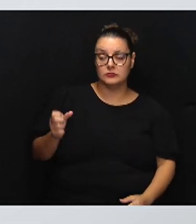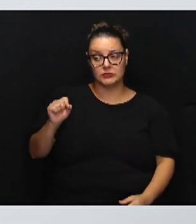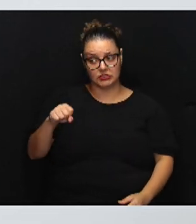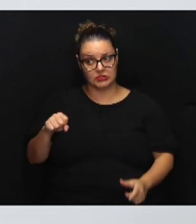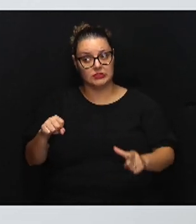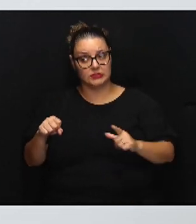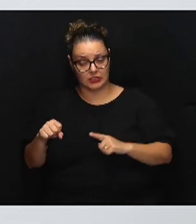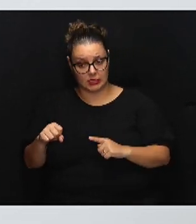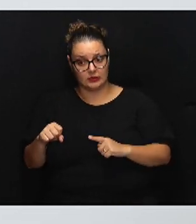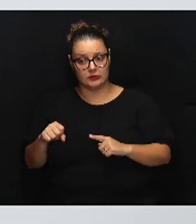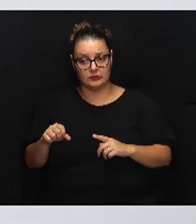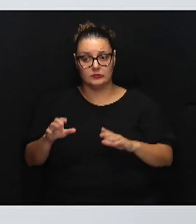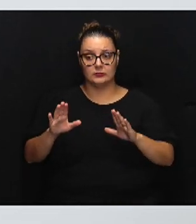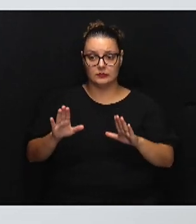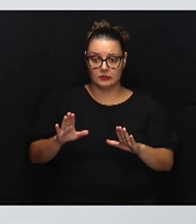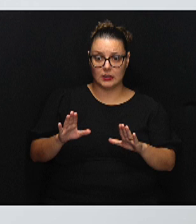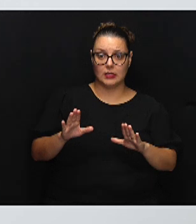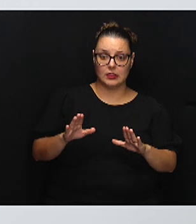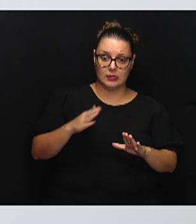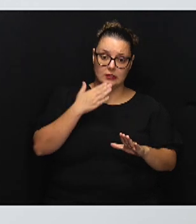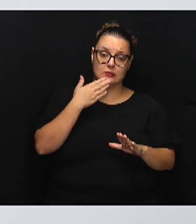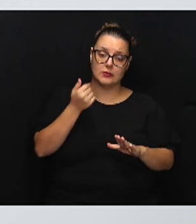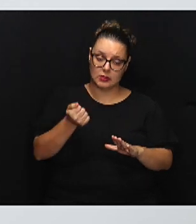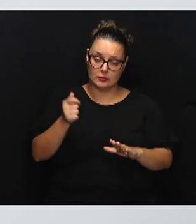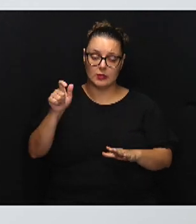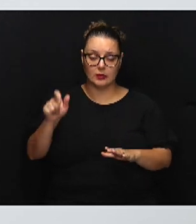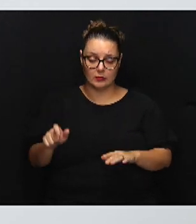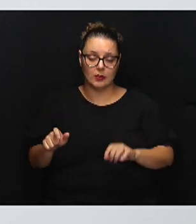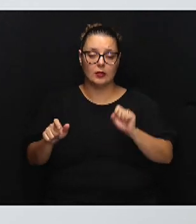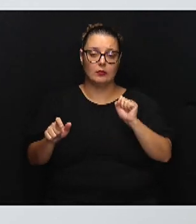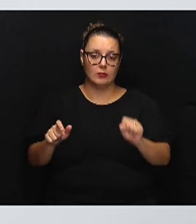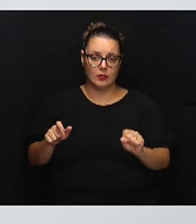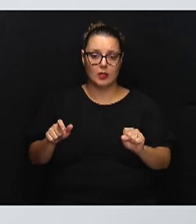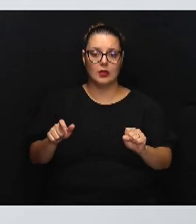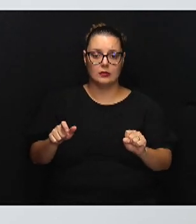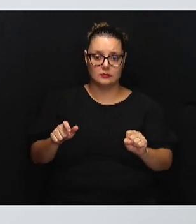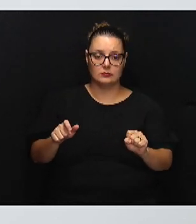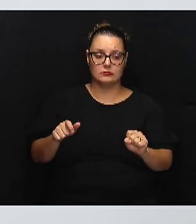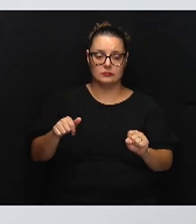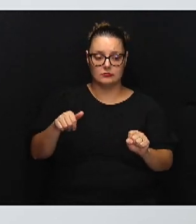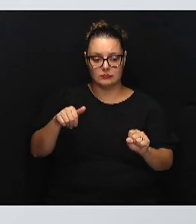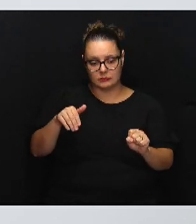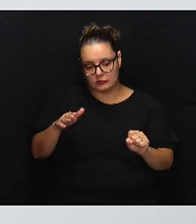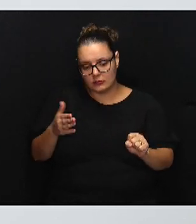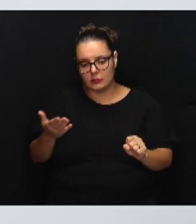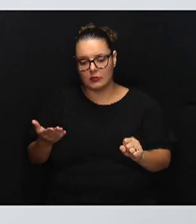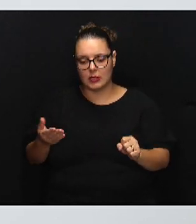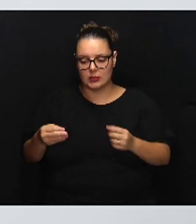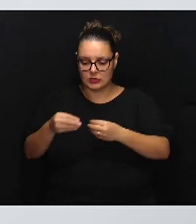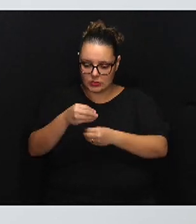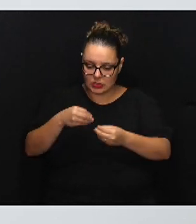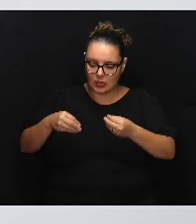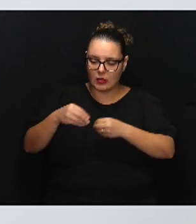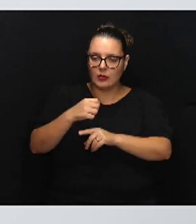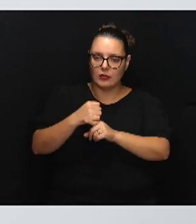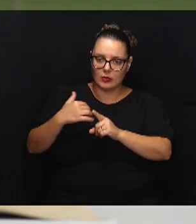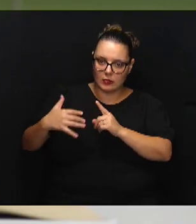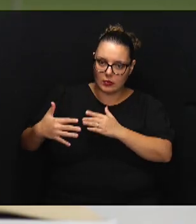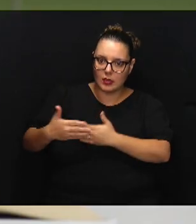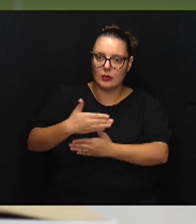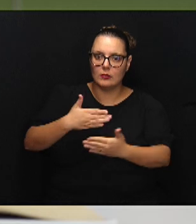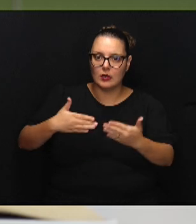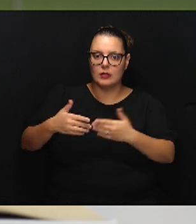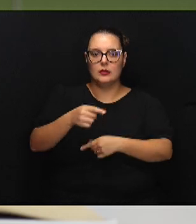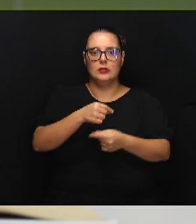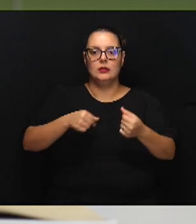existe, mas precisa ser melhorado para que essa pessoa possa ser alguém mais, vamos dizer assim, envolvido com a sociedade, envolvido no mercado de